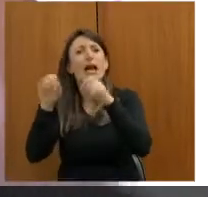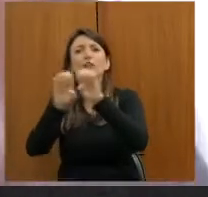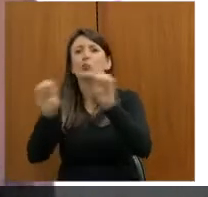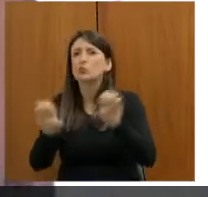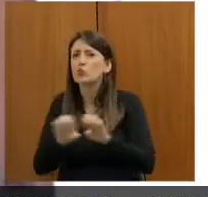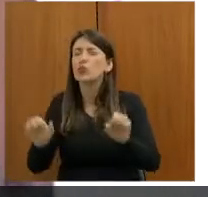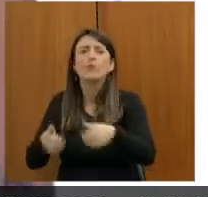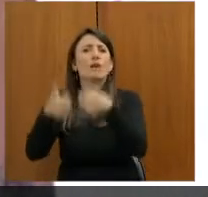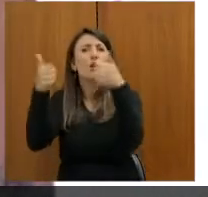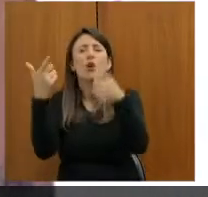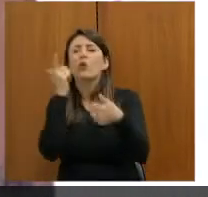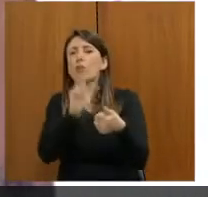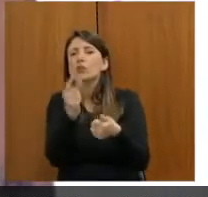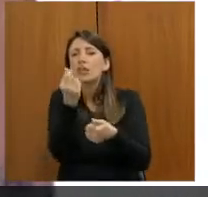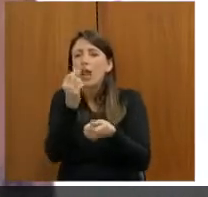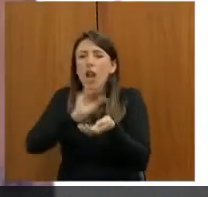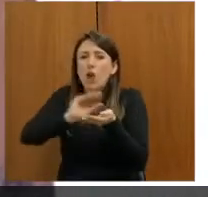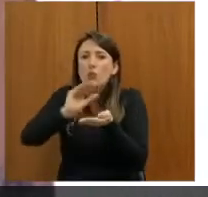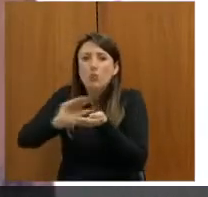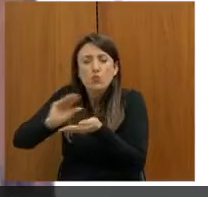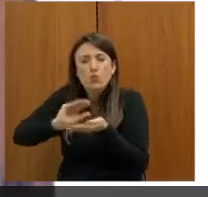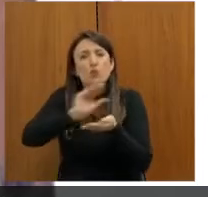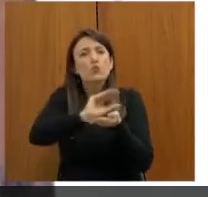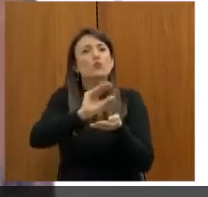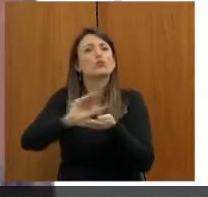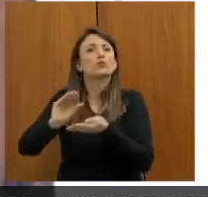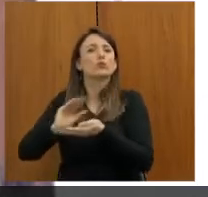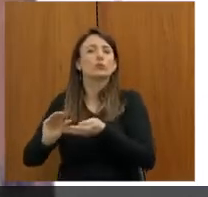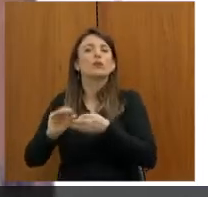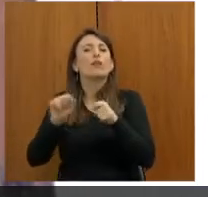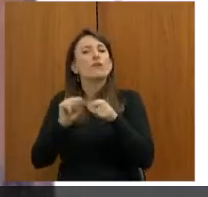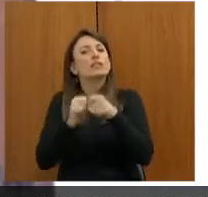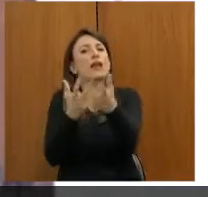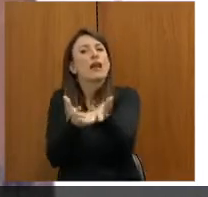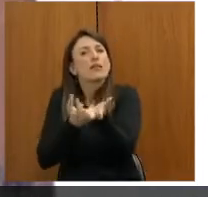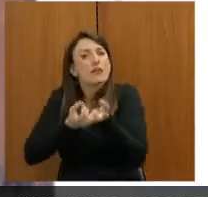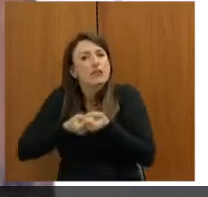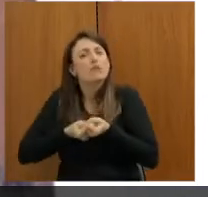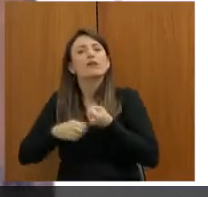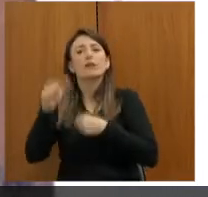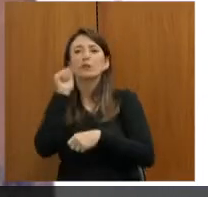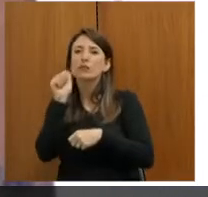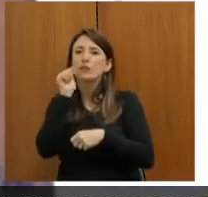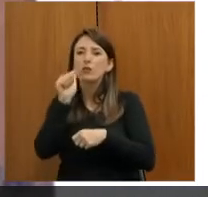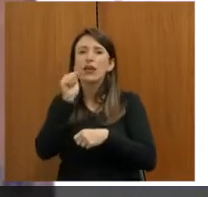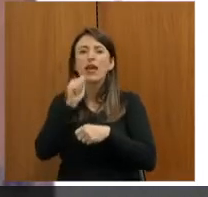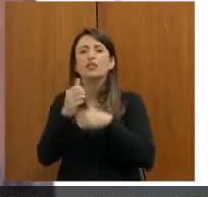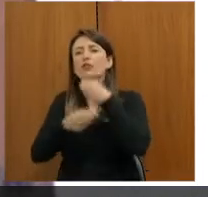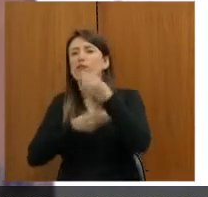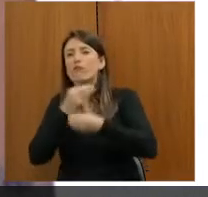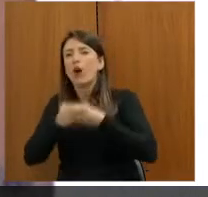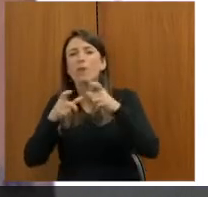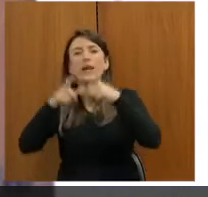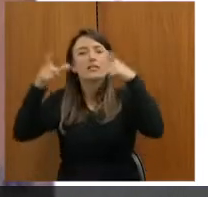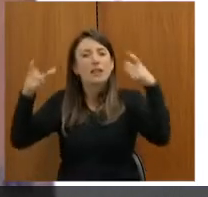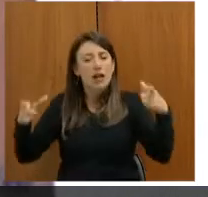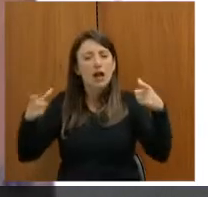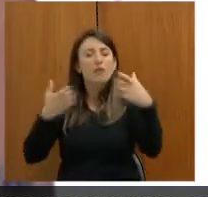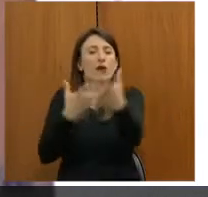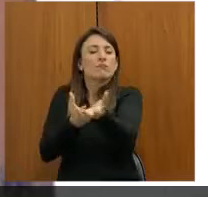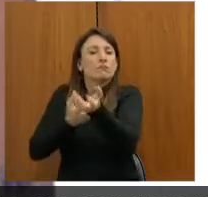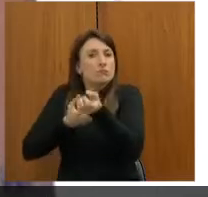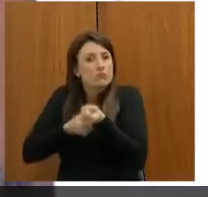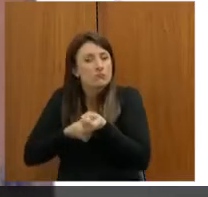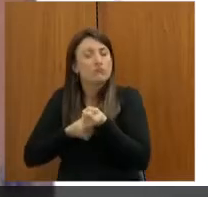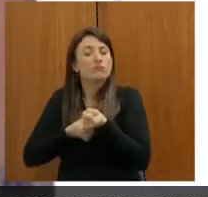de negar recurso para que essas mulheres consigam ter esse atendimento é de forma mais Ampla e mais é